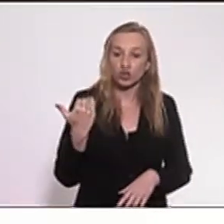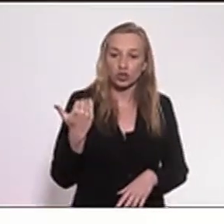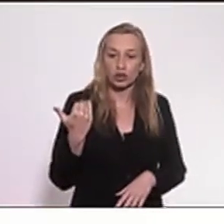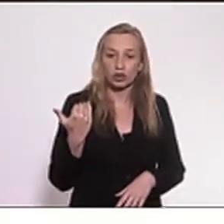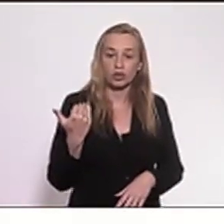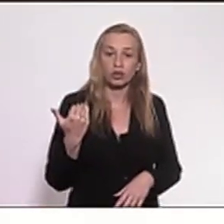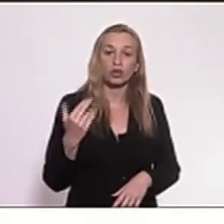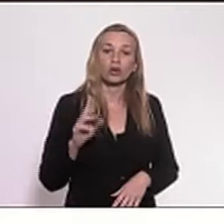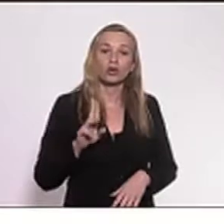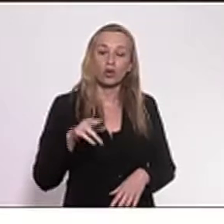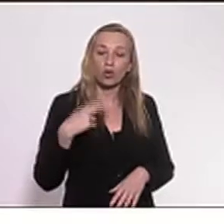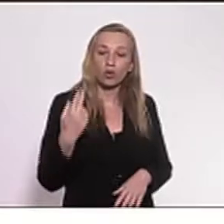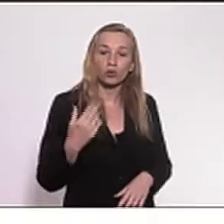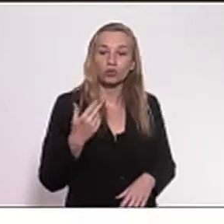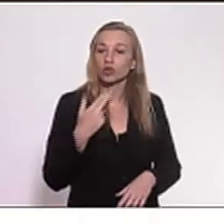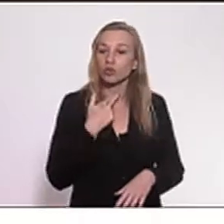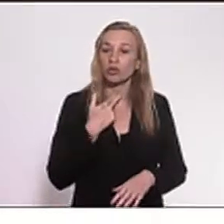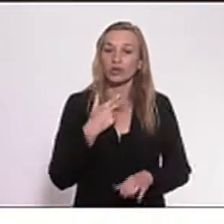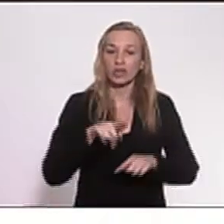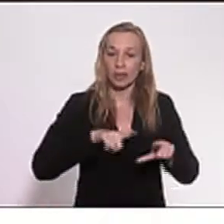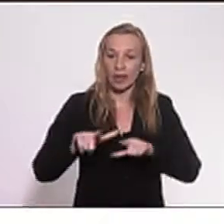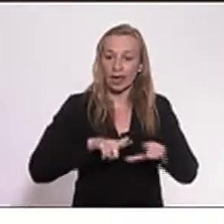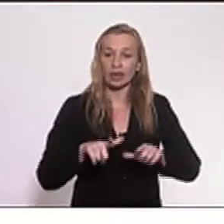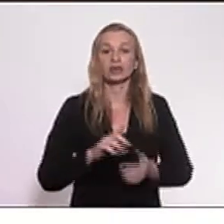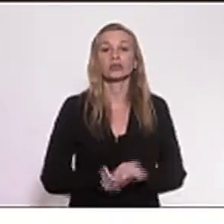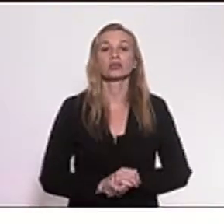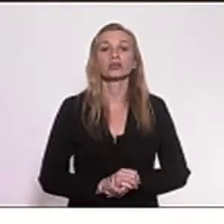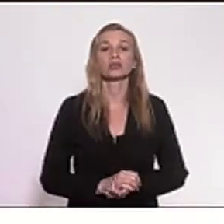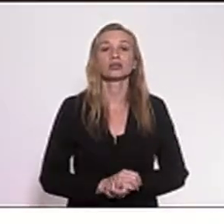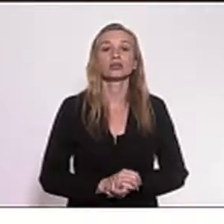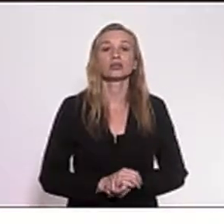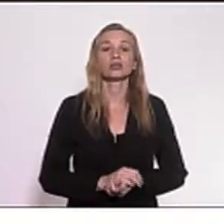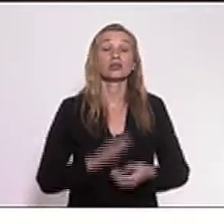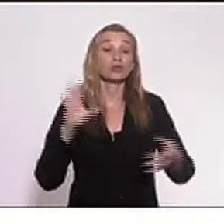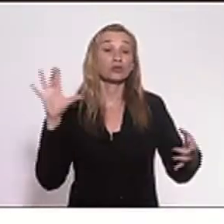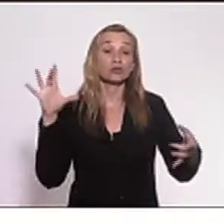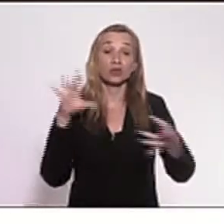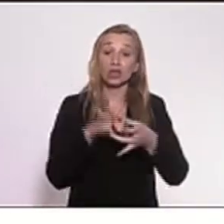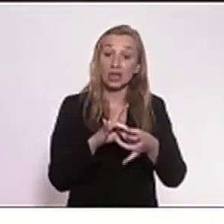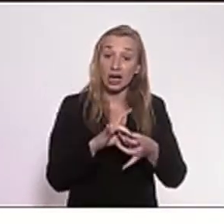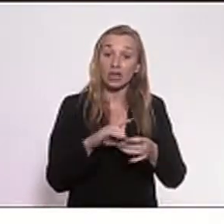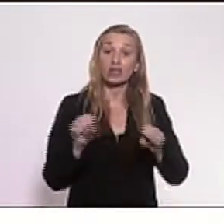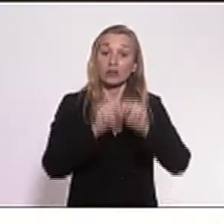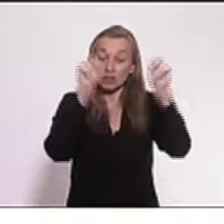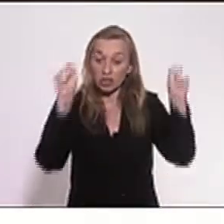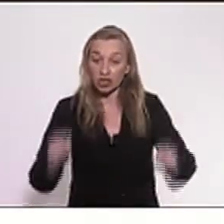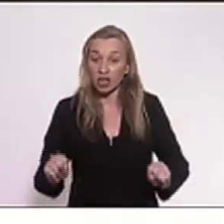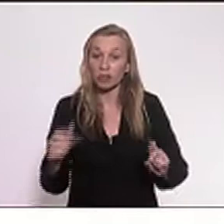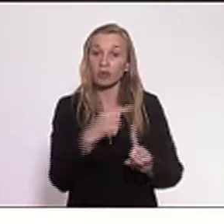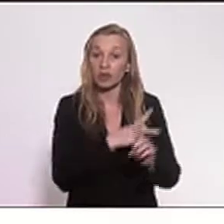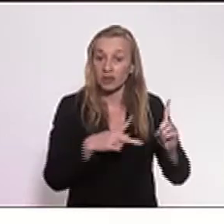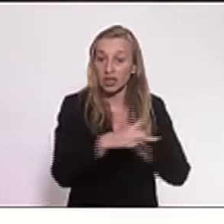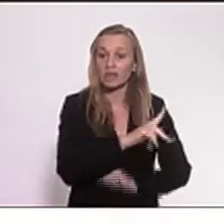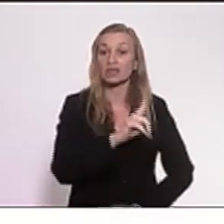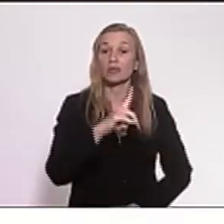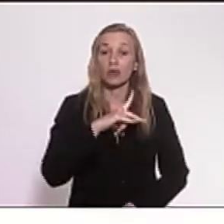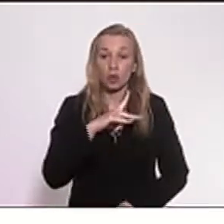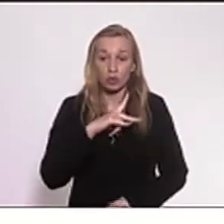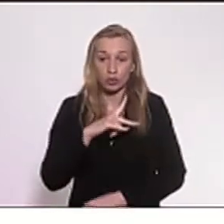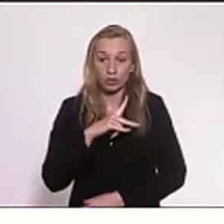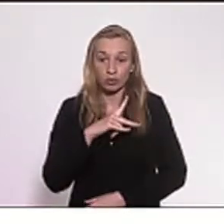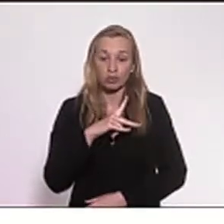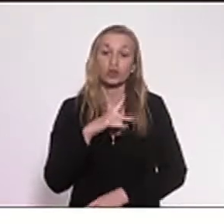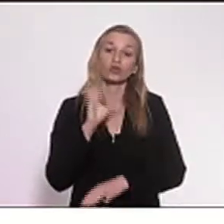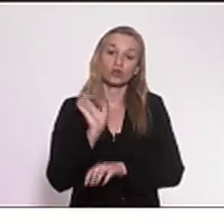incapacidade de servidores públicos, estão vinculados ao sistema de previdência próprio